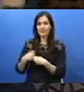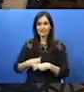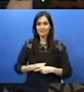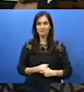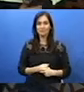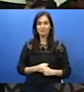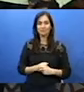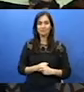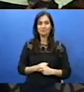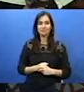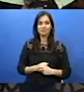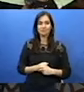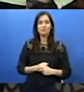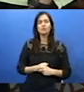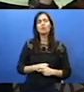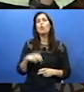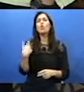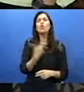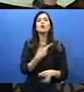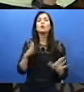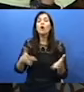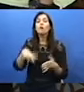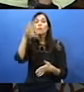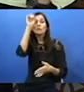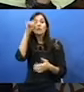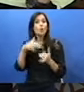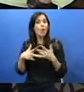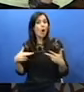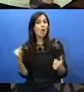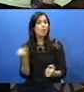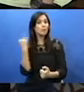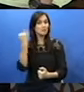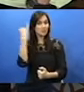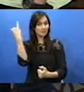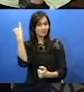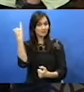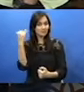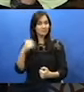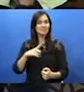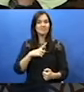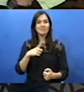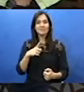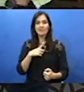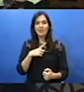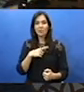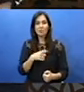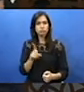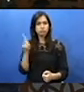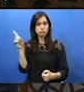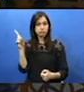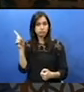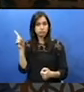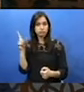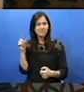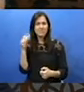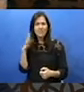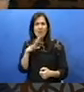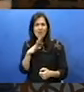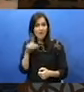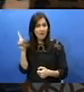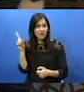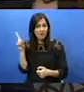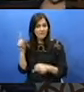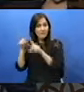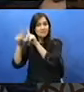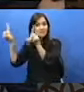Vamos lá. Vamos aprender algumas coisas importantes. Temos então esse aparelho aqui, um aparelho chamado aparelho